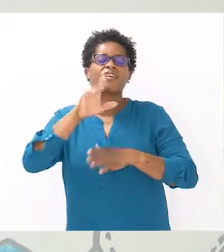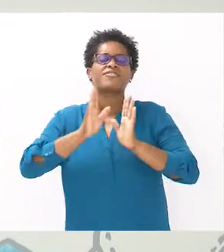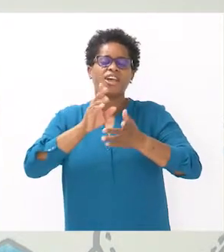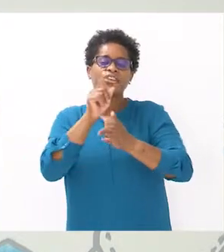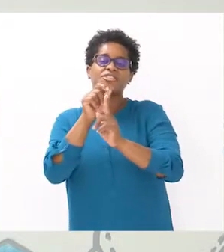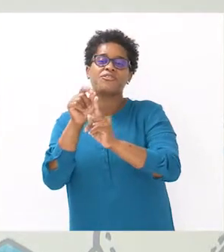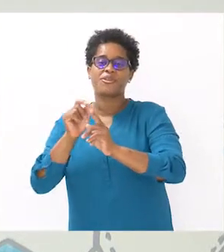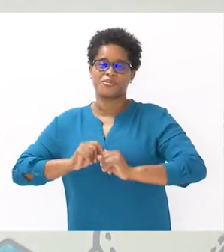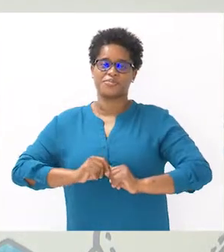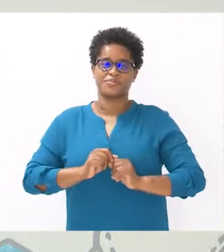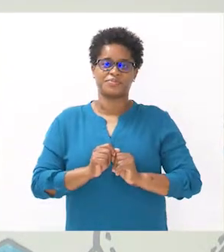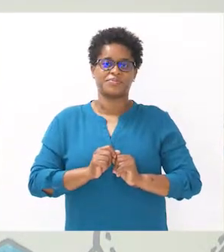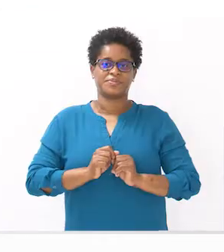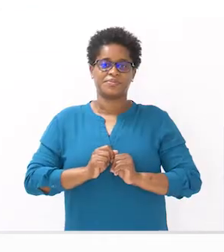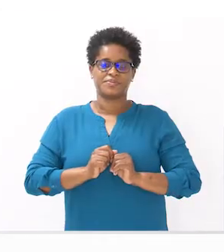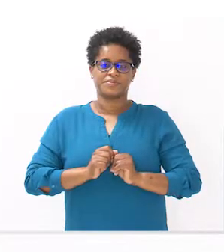identificou?